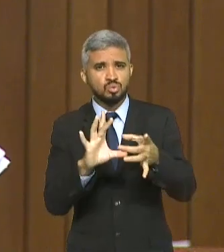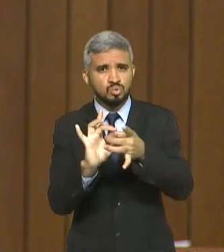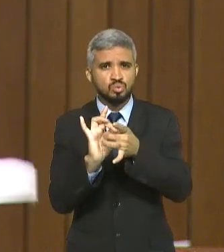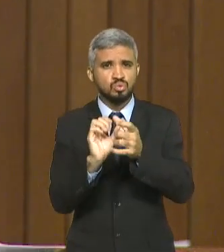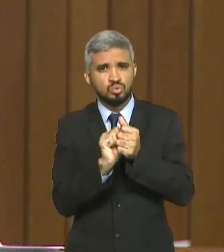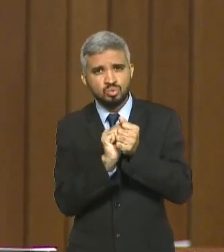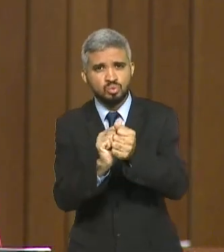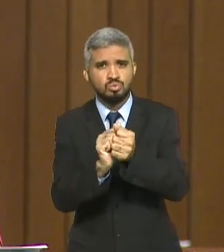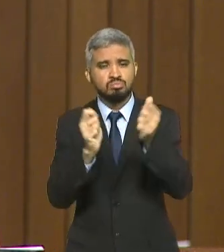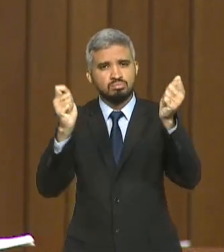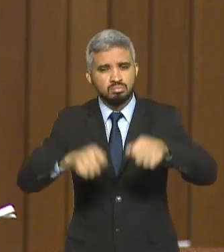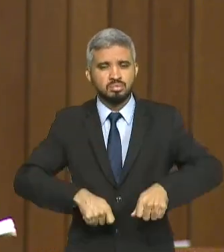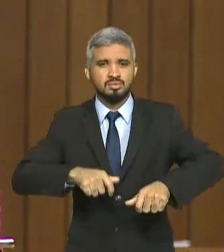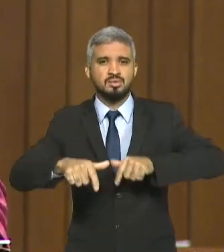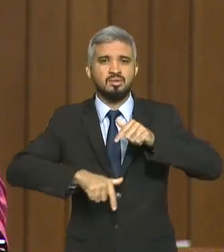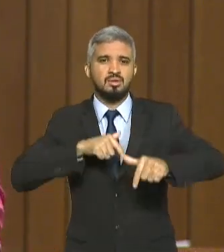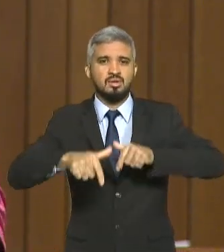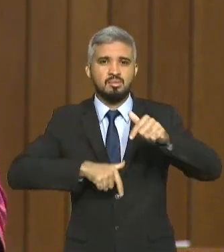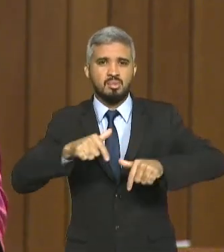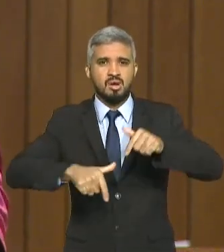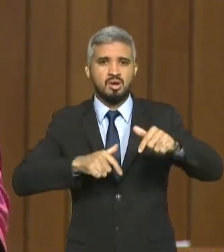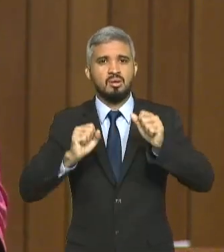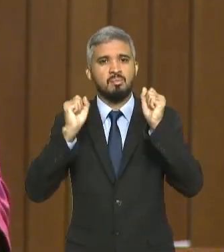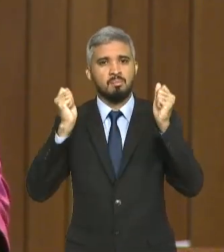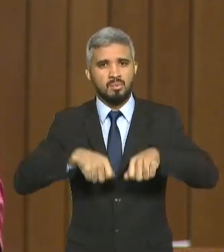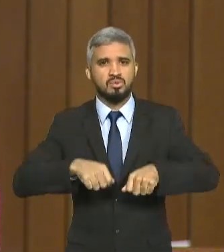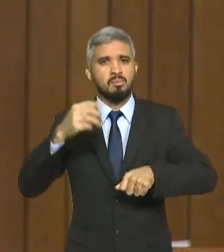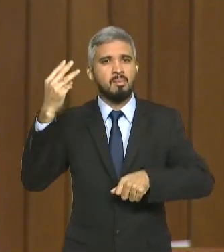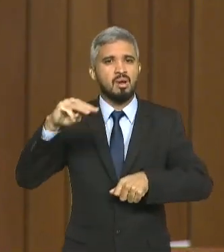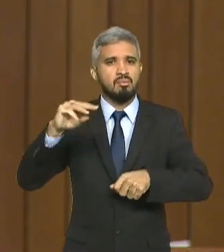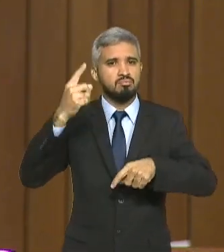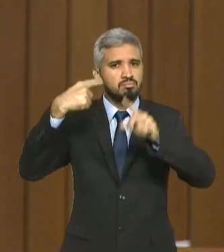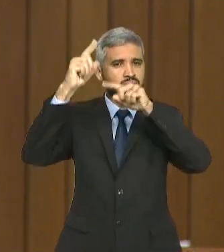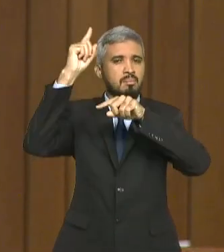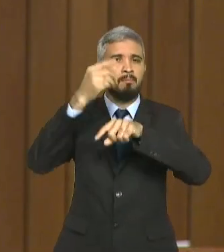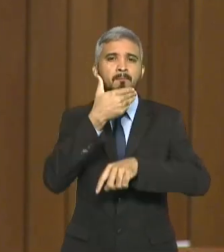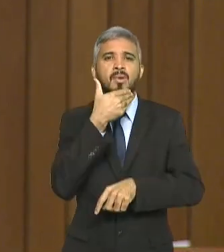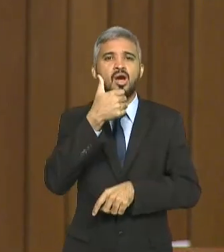possamos estar trabalhando para dar dias cada vez melhores a todos os maranhenses. Muito obrigada.